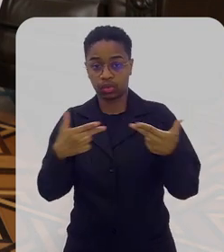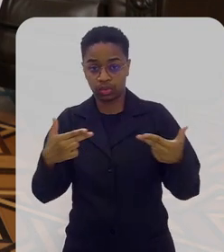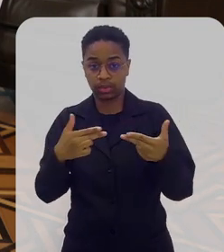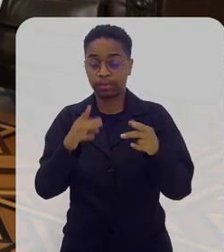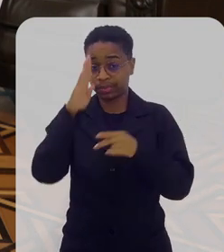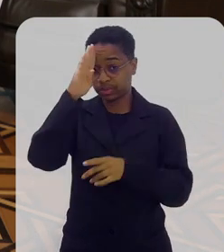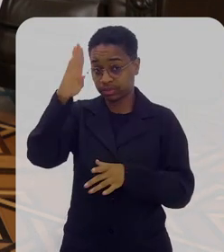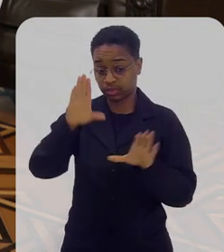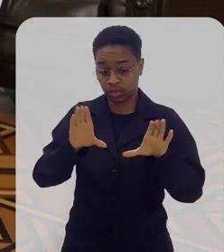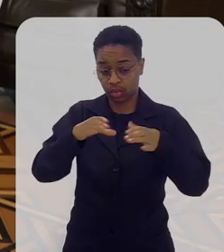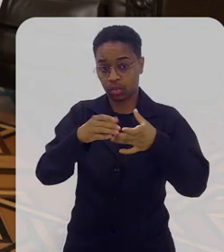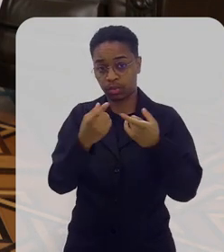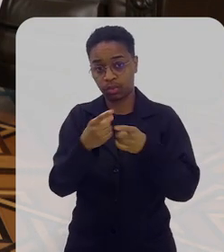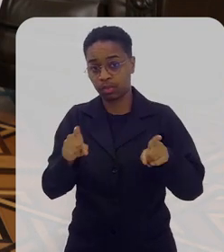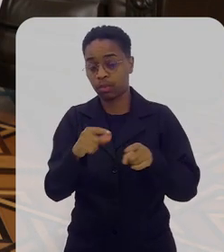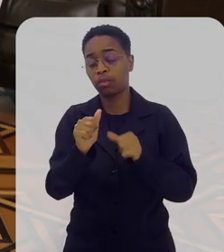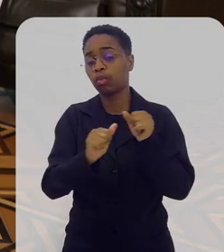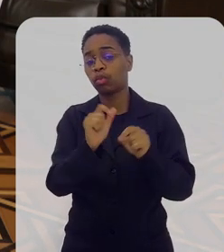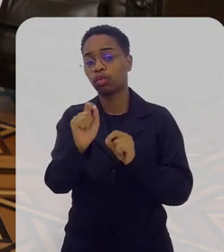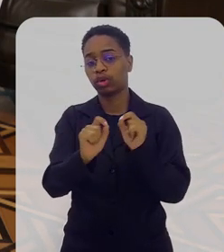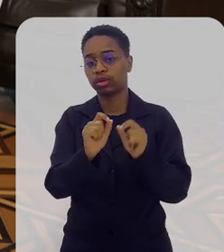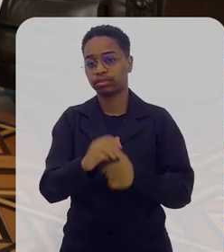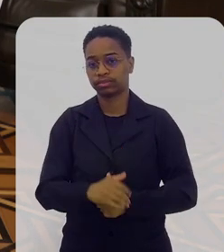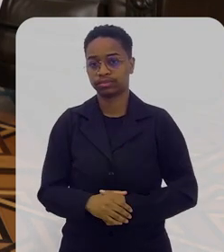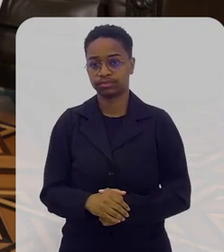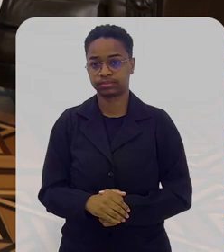os músicos, o que você mudaria, Joana?